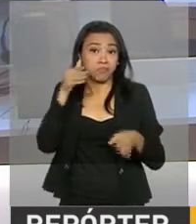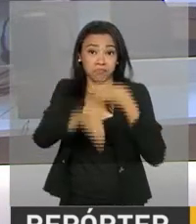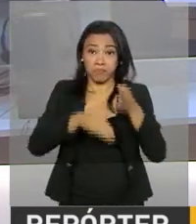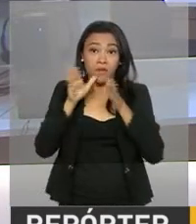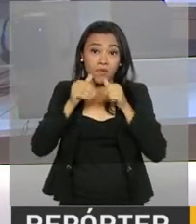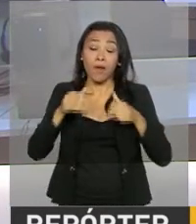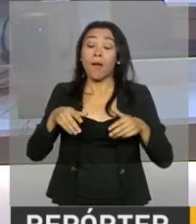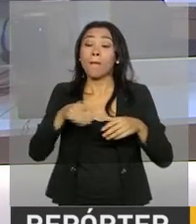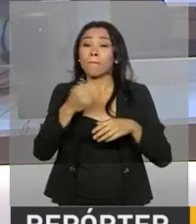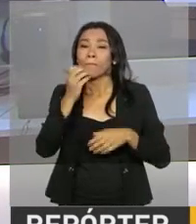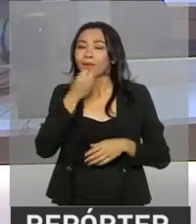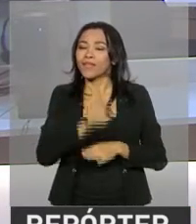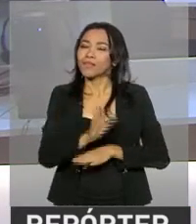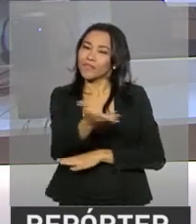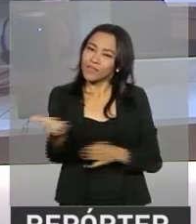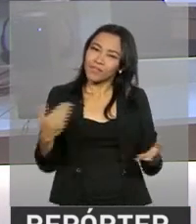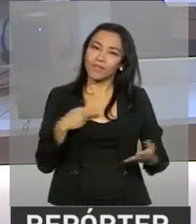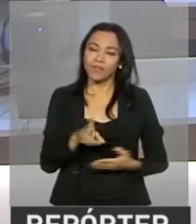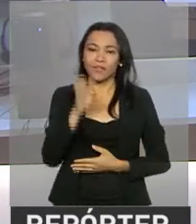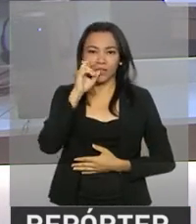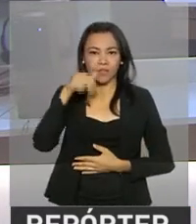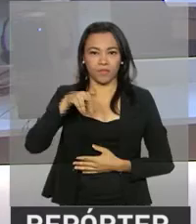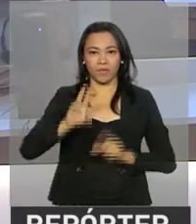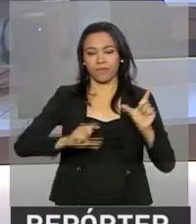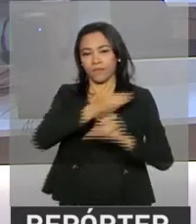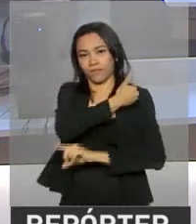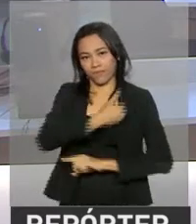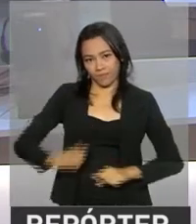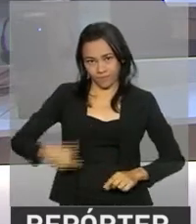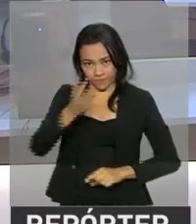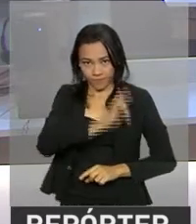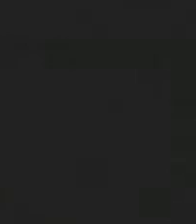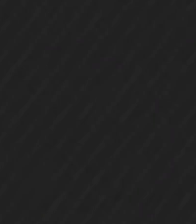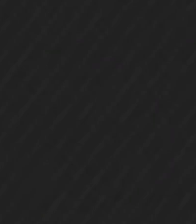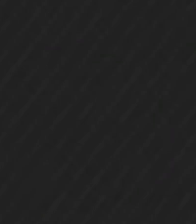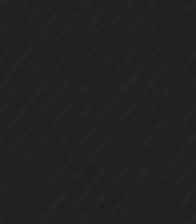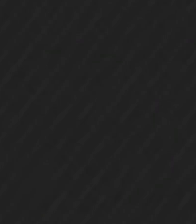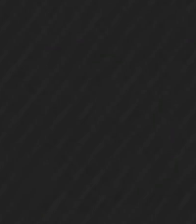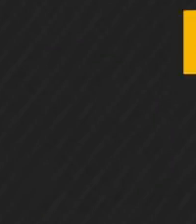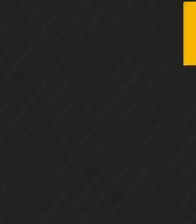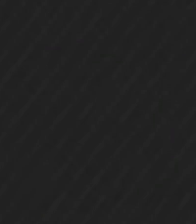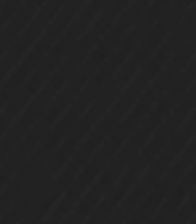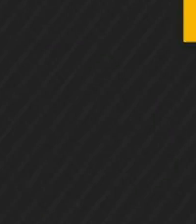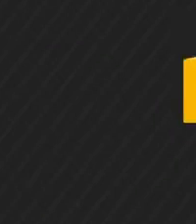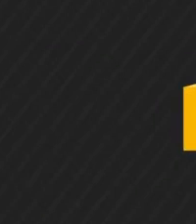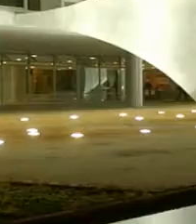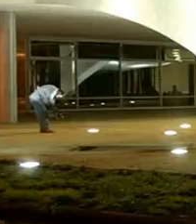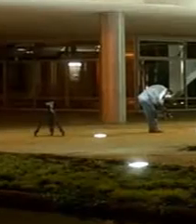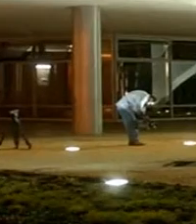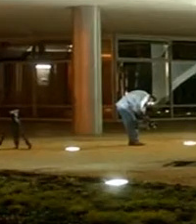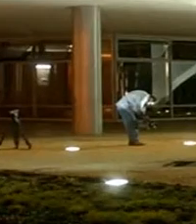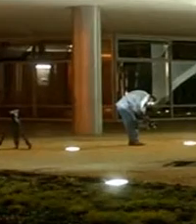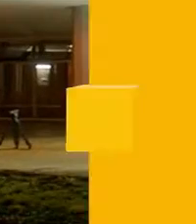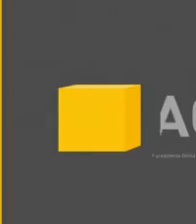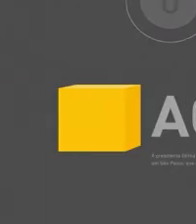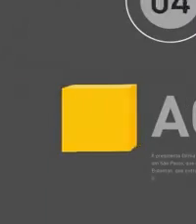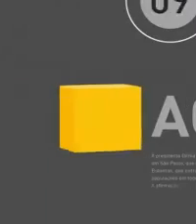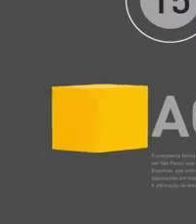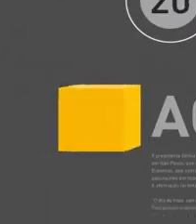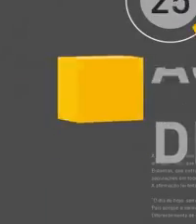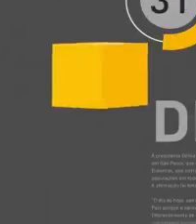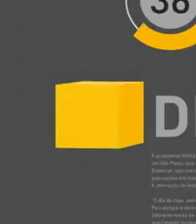Uma boa tarde para você e continue com a gente aqui na NBR a TV do Governo Federal E aí